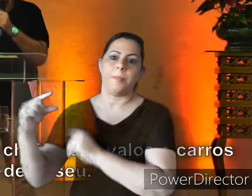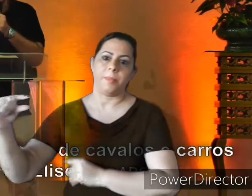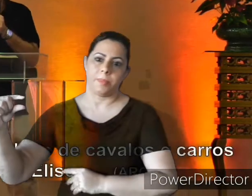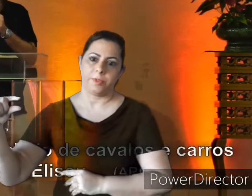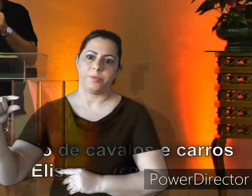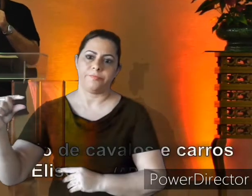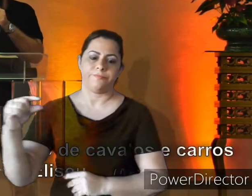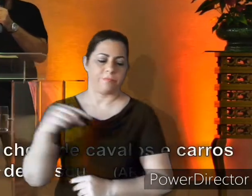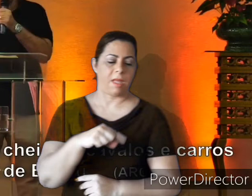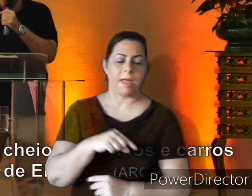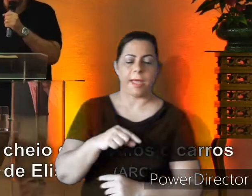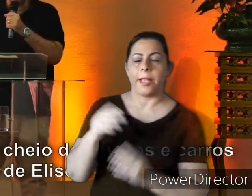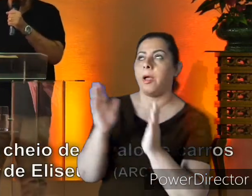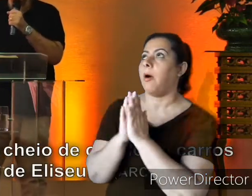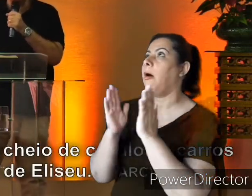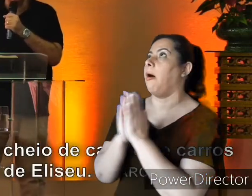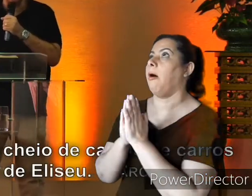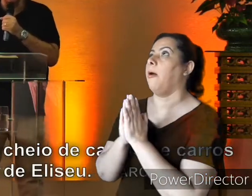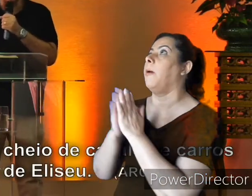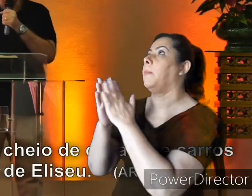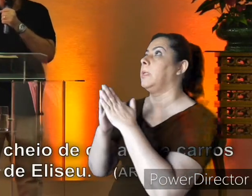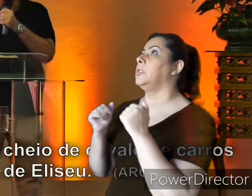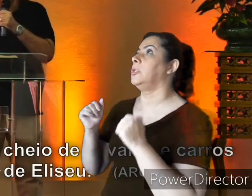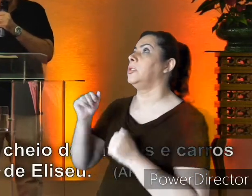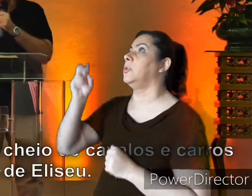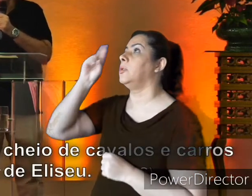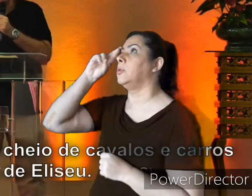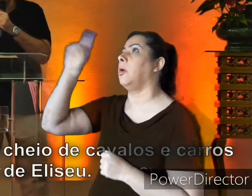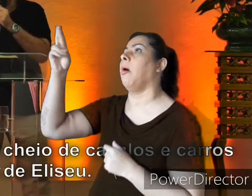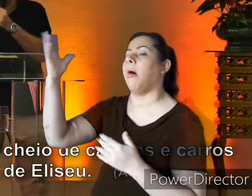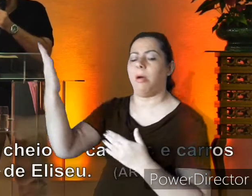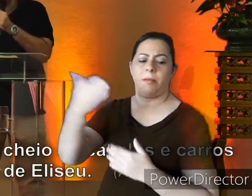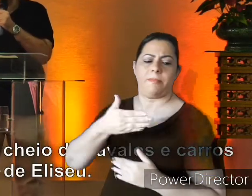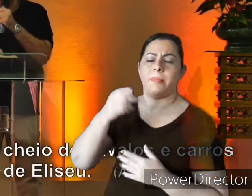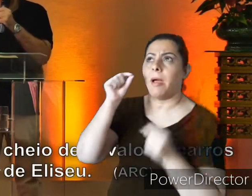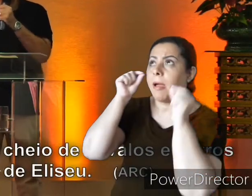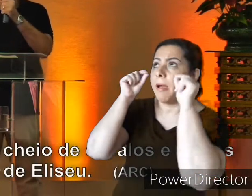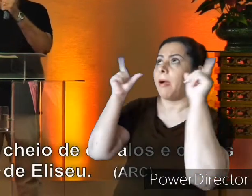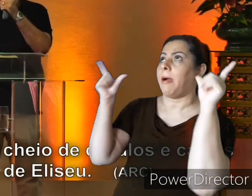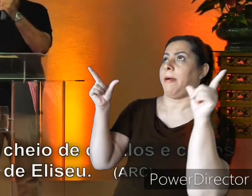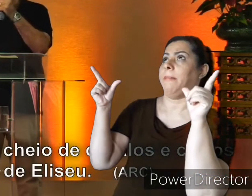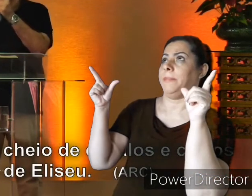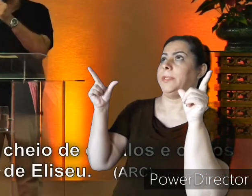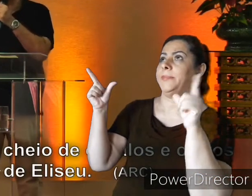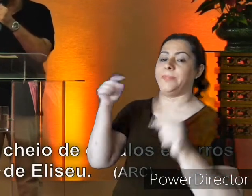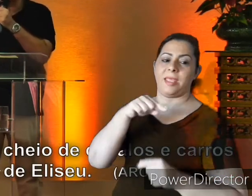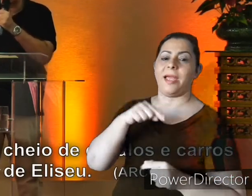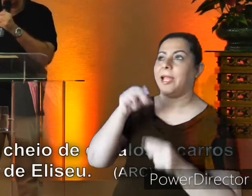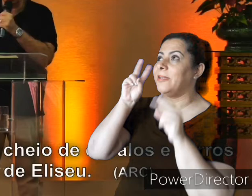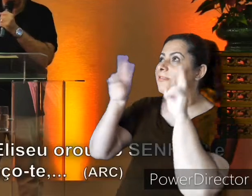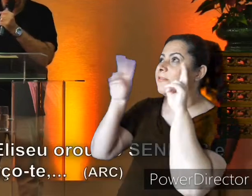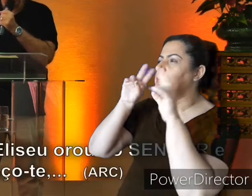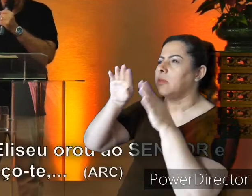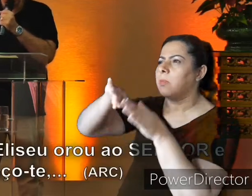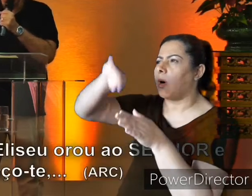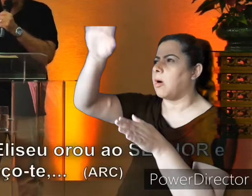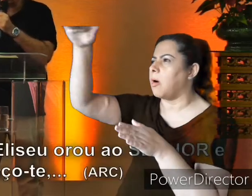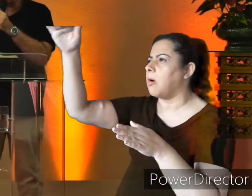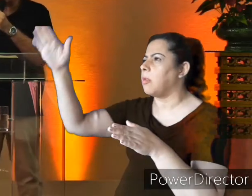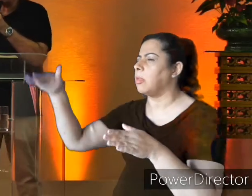cheio de cavalos e carros de fogo em redor de Eliseu. Glória a